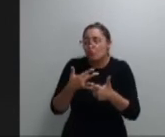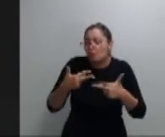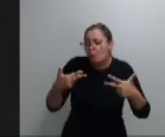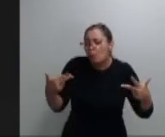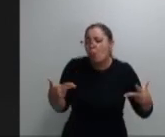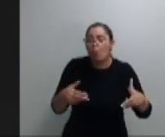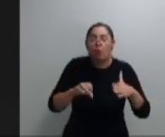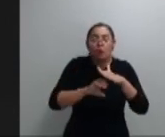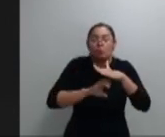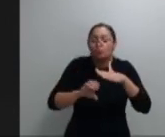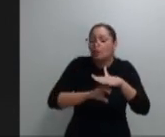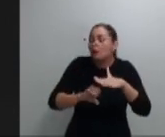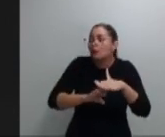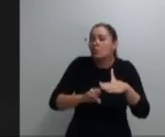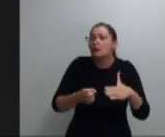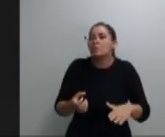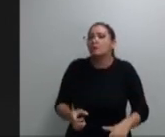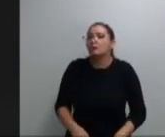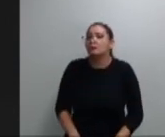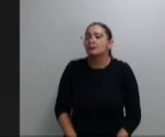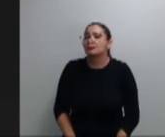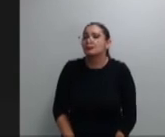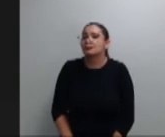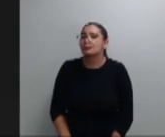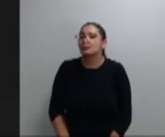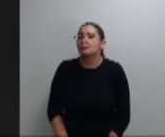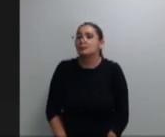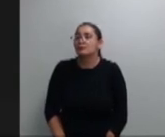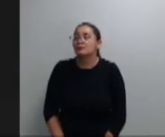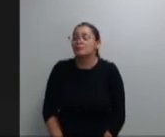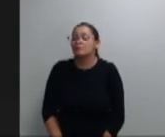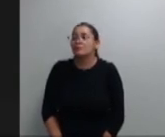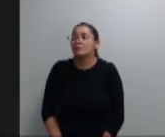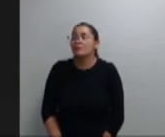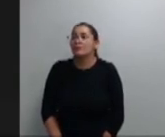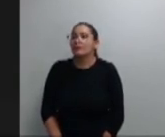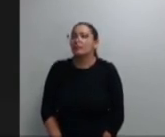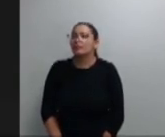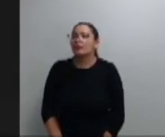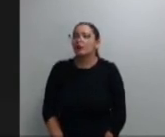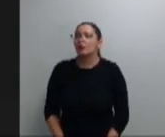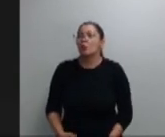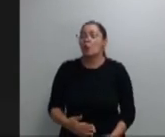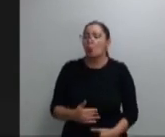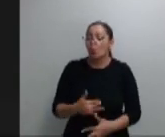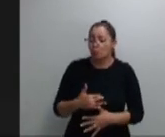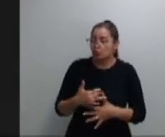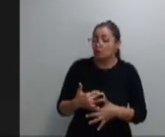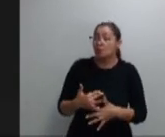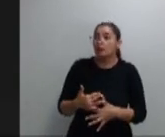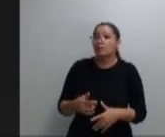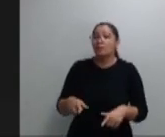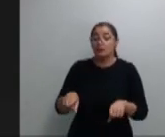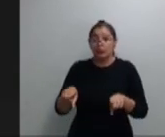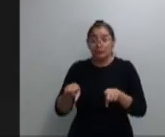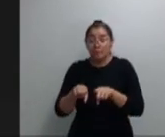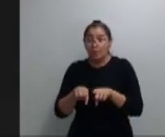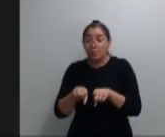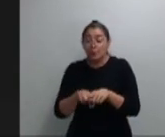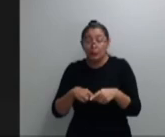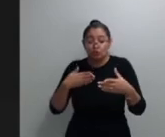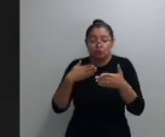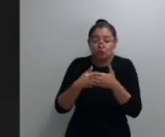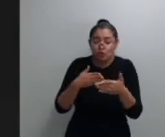monopólio o monopólio do exercício de césar das ergonômicas e o aumento do arbitragem de lucros depende de atos concretos no